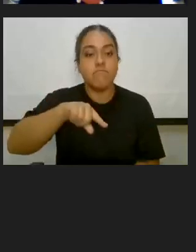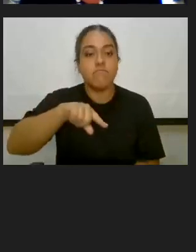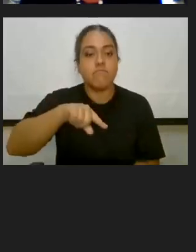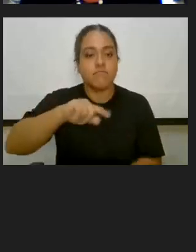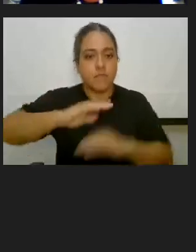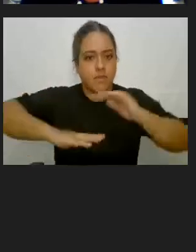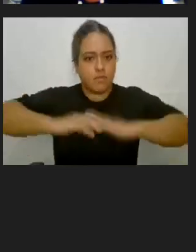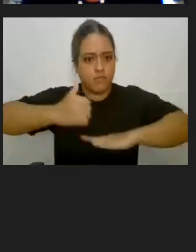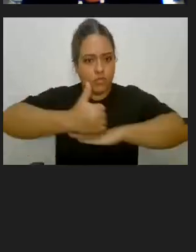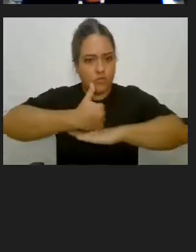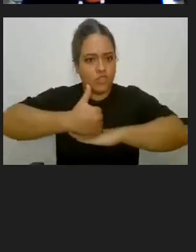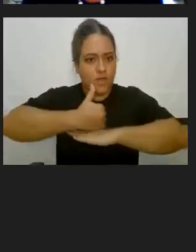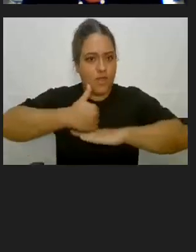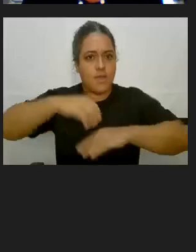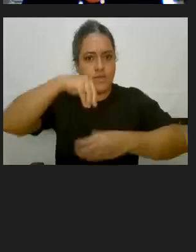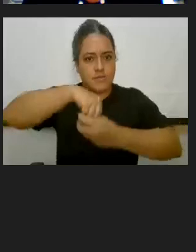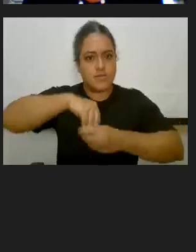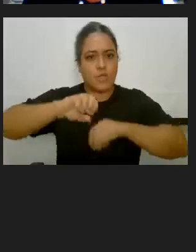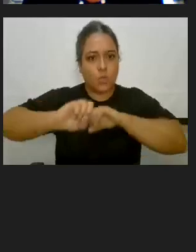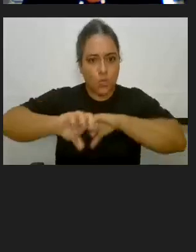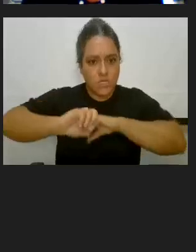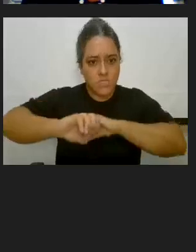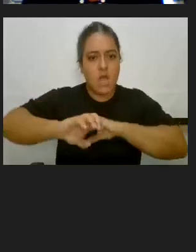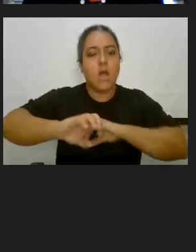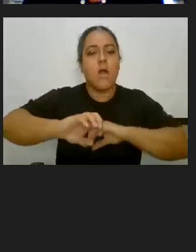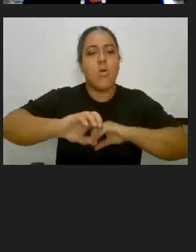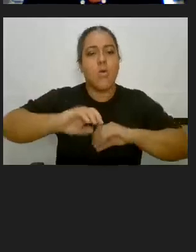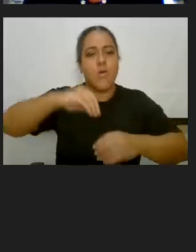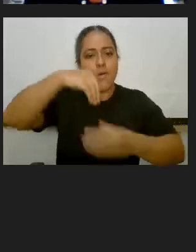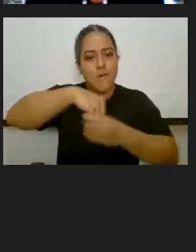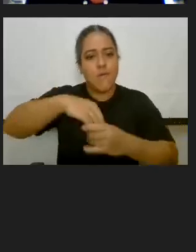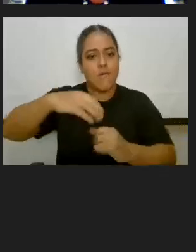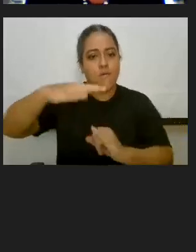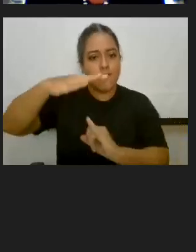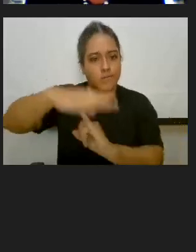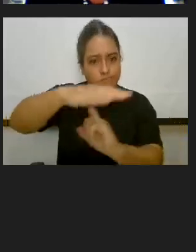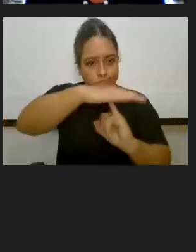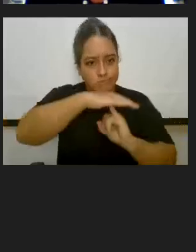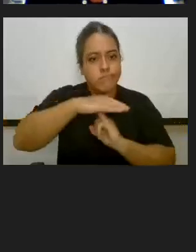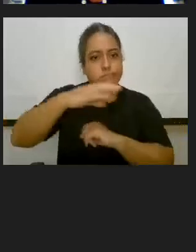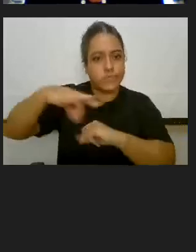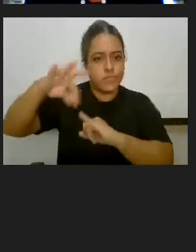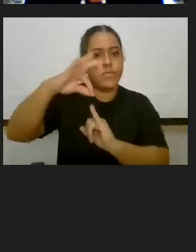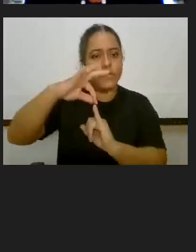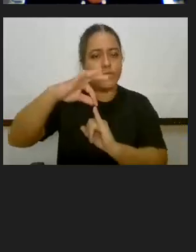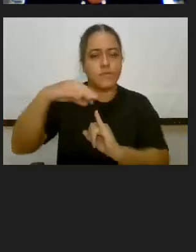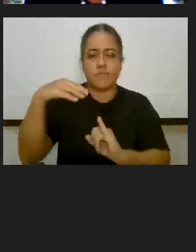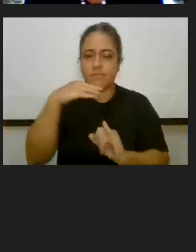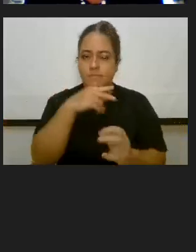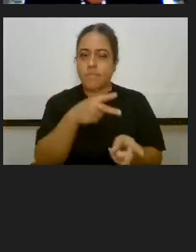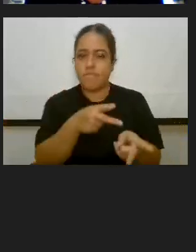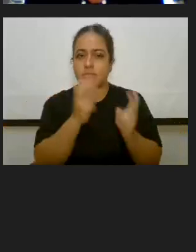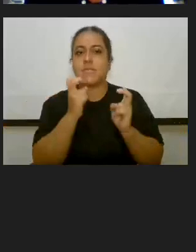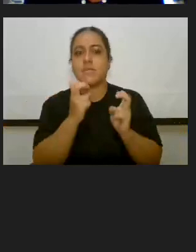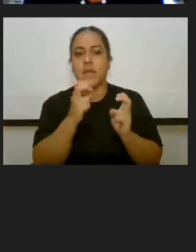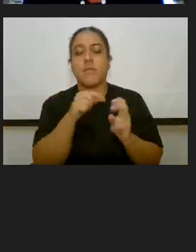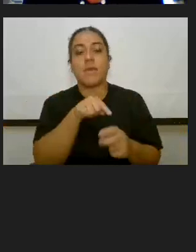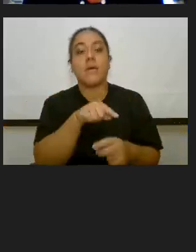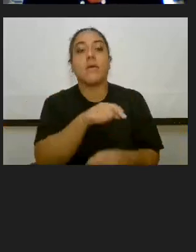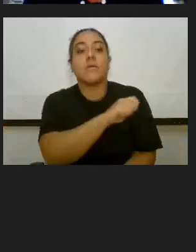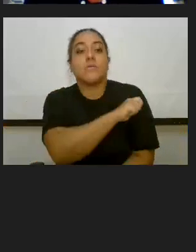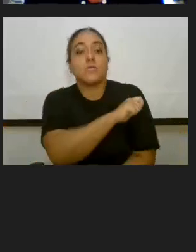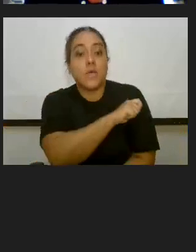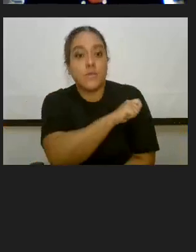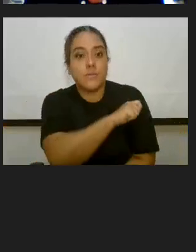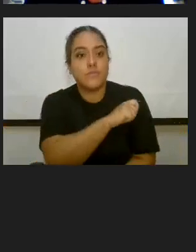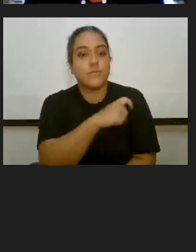profissionais da educação que estão nos institutos, vocês estão recebendo esses jovens que passaram por uma